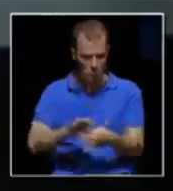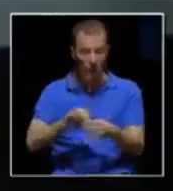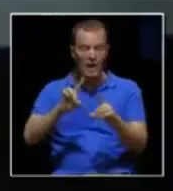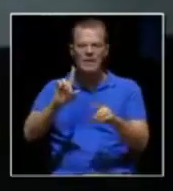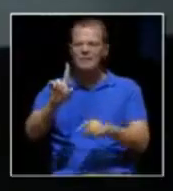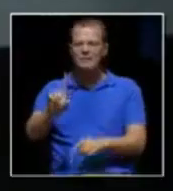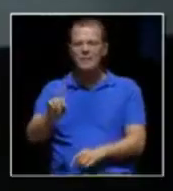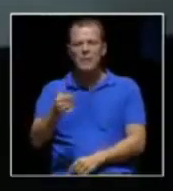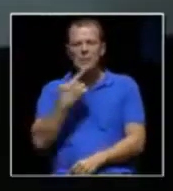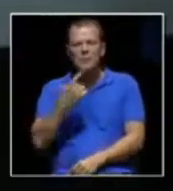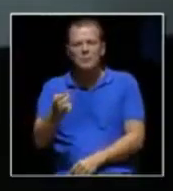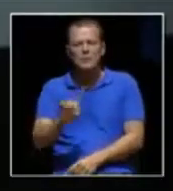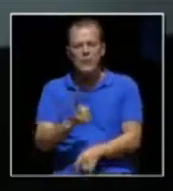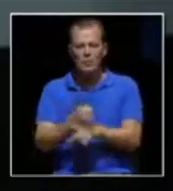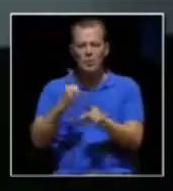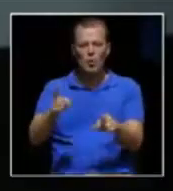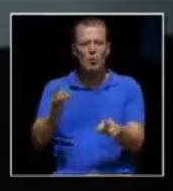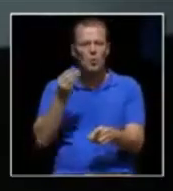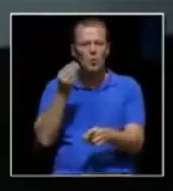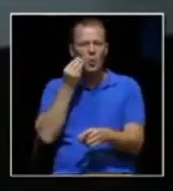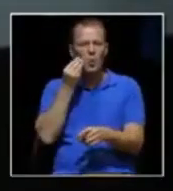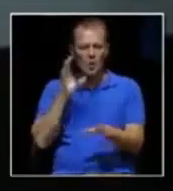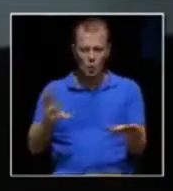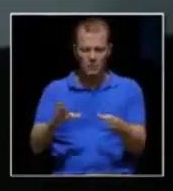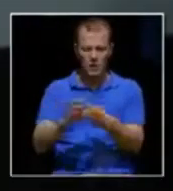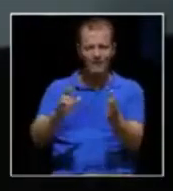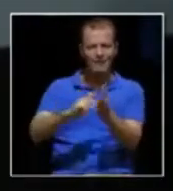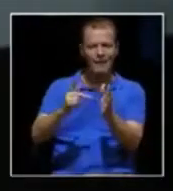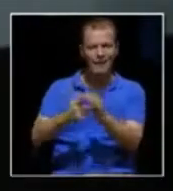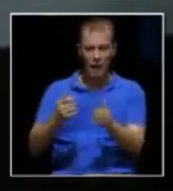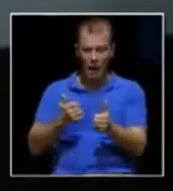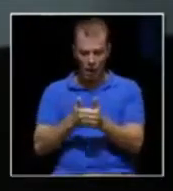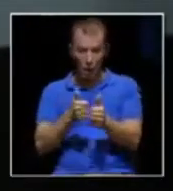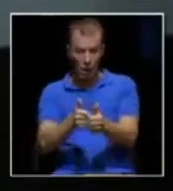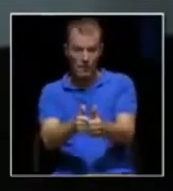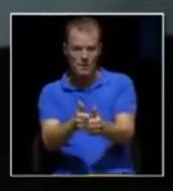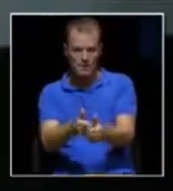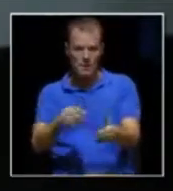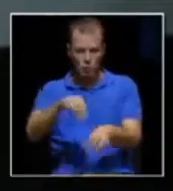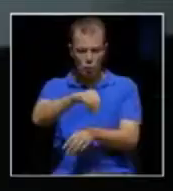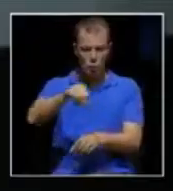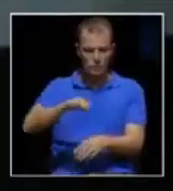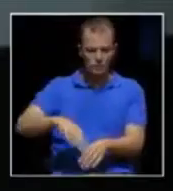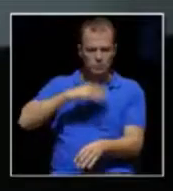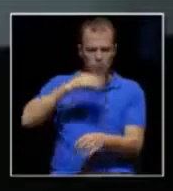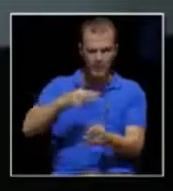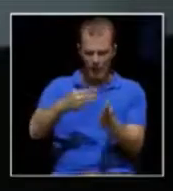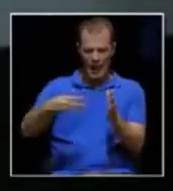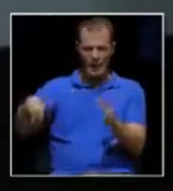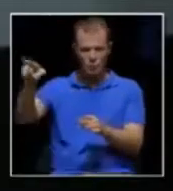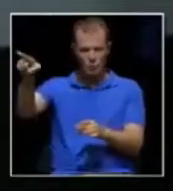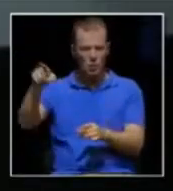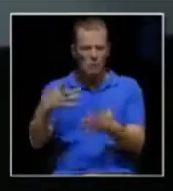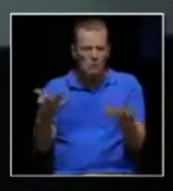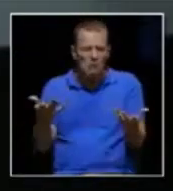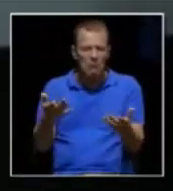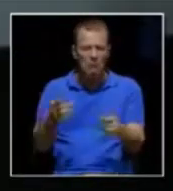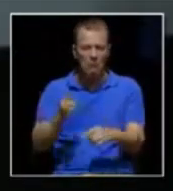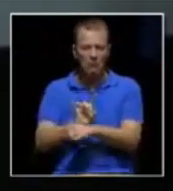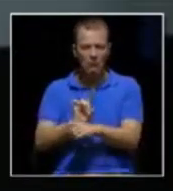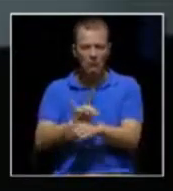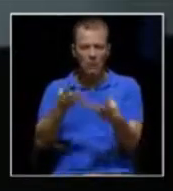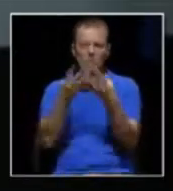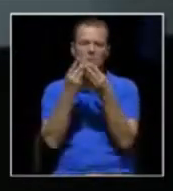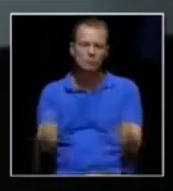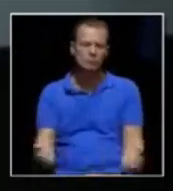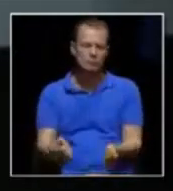não se percebe como foi possível que a Comissão Técnica para o Acompanhamento dos Solos Contaminados no Parque das Nações tenha sido, entretanto,